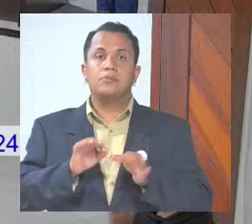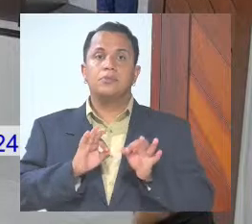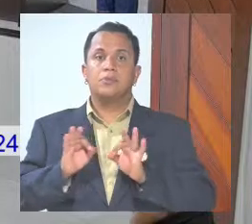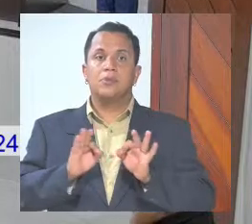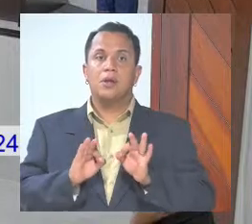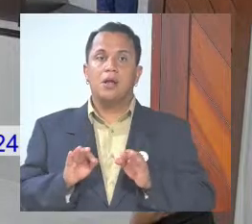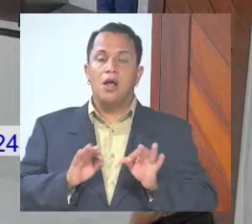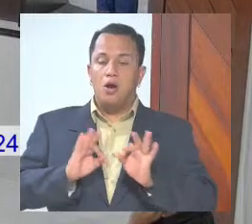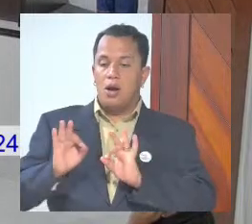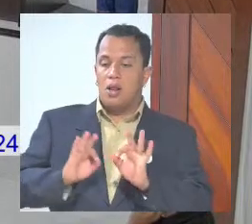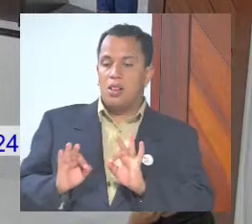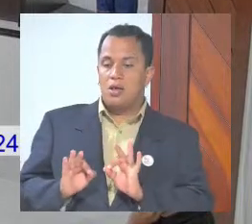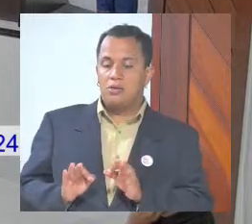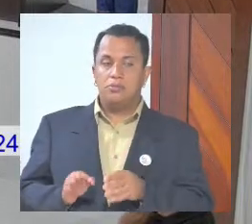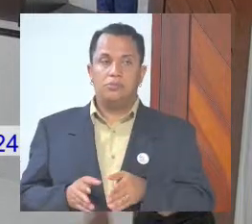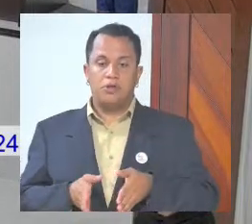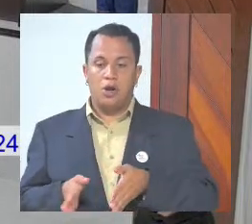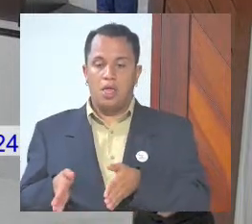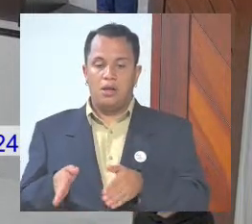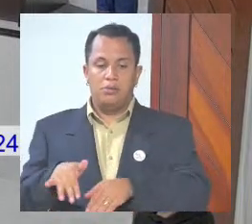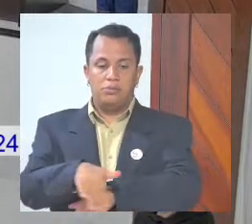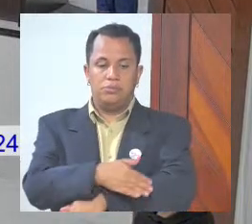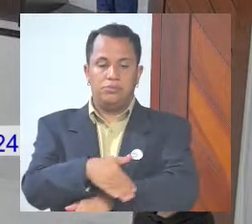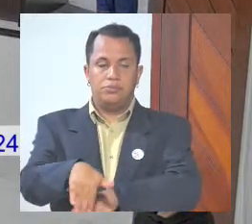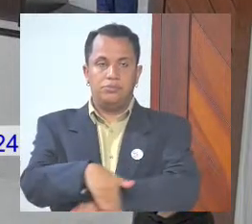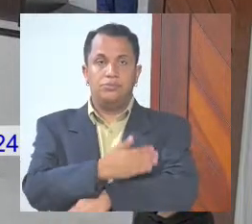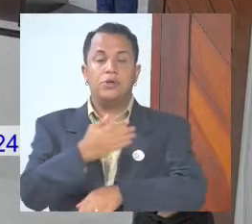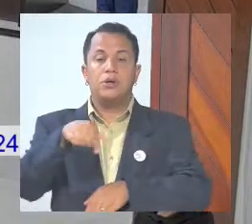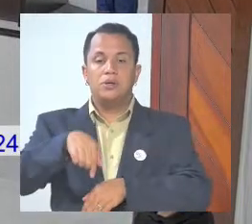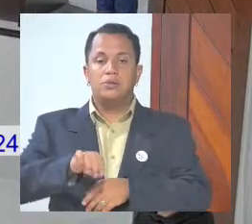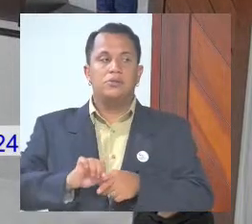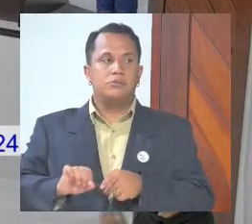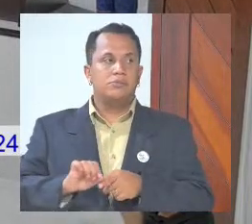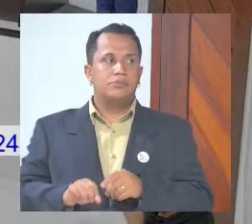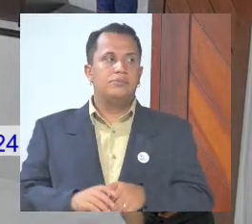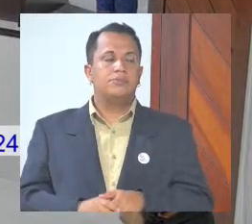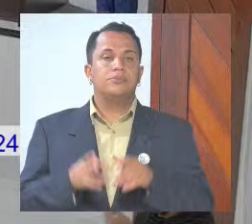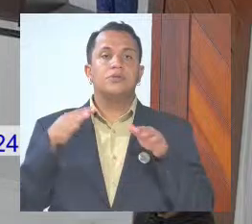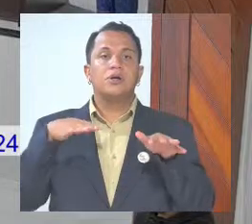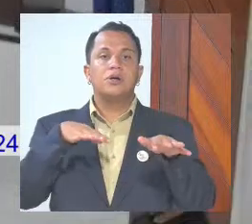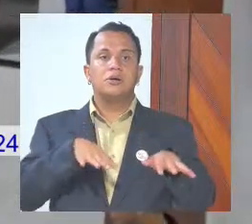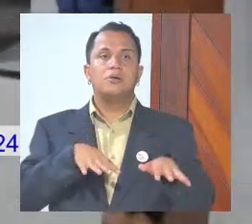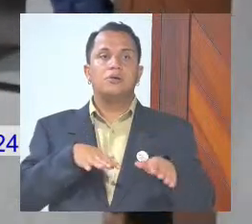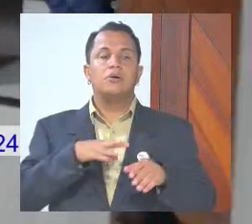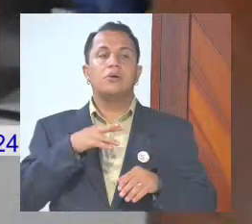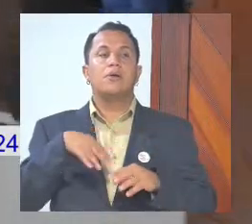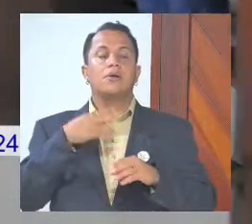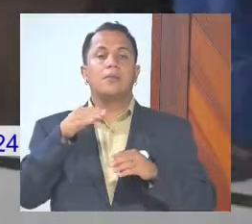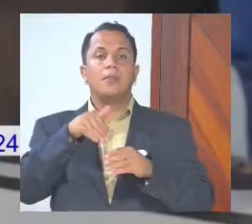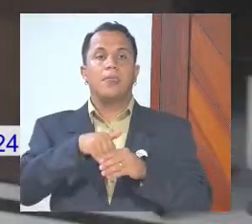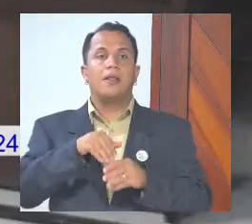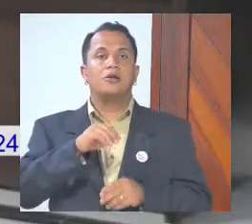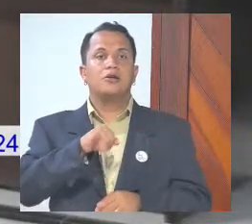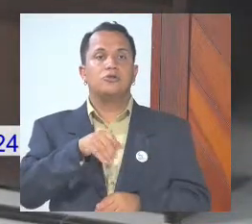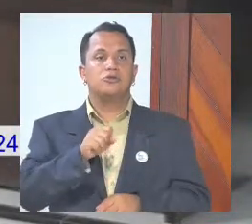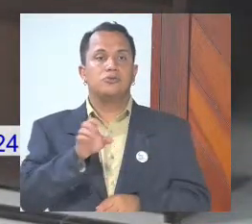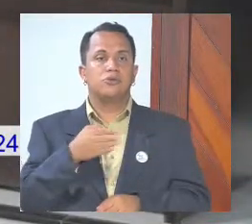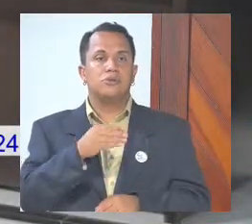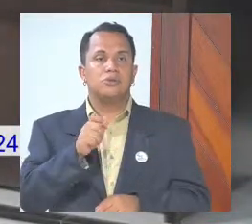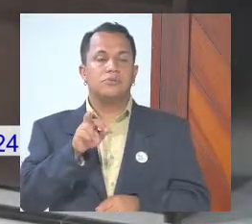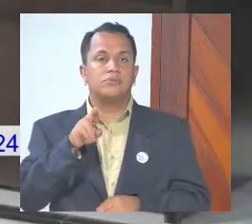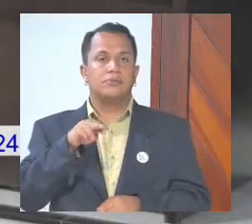Mobilidade Urbana na estrutura do município de Pinheiro. Plenário da Câmara, vereador José de Arimateia